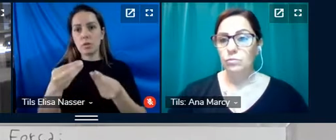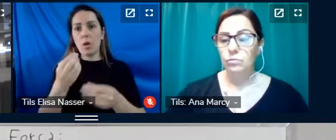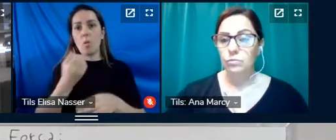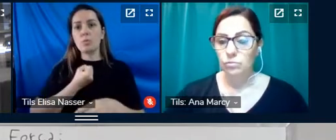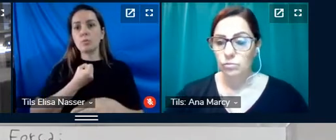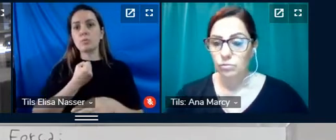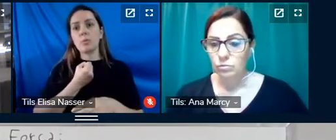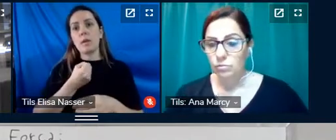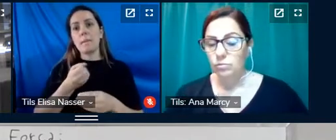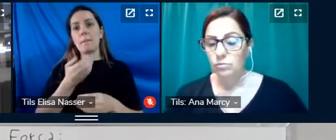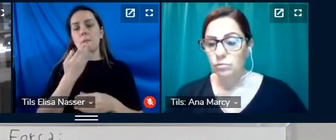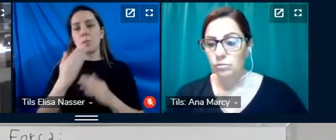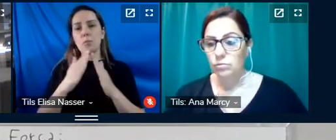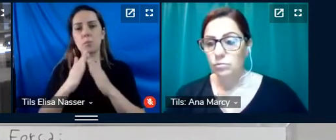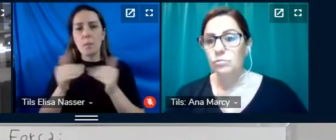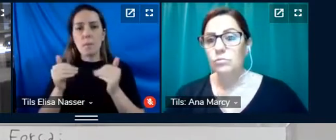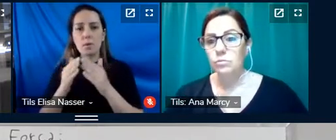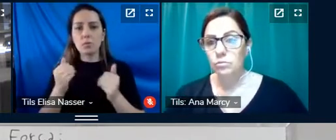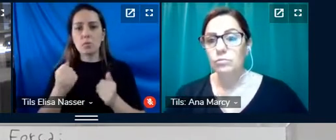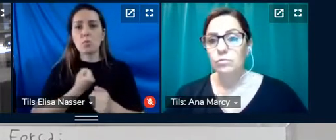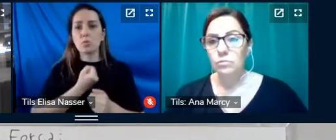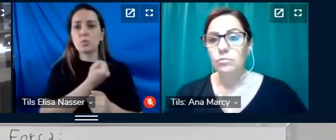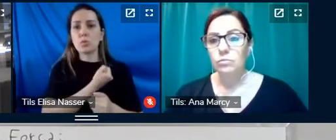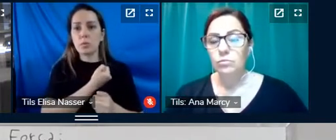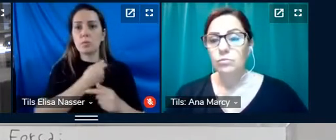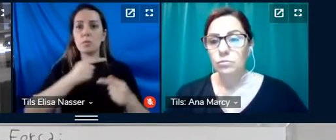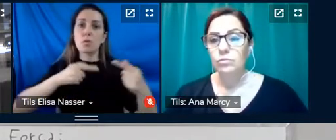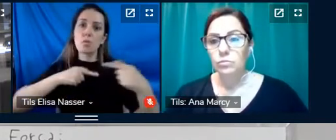melhor. Não sei o que vocês acham.